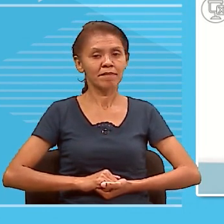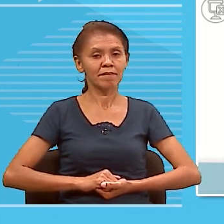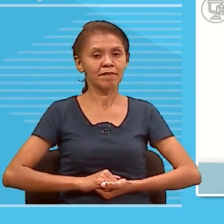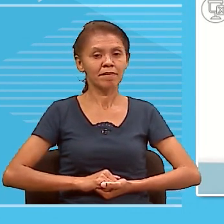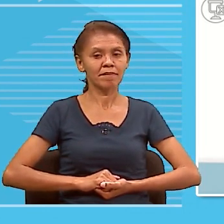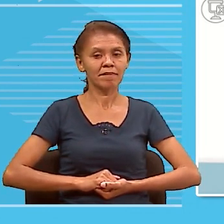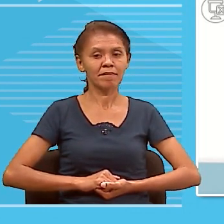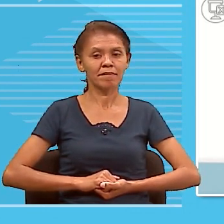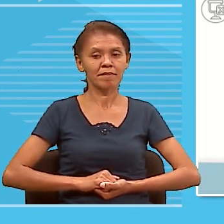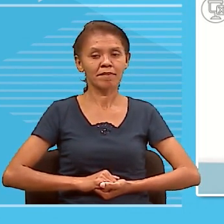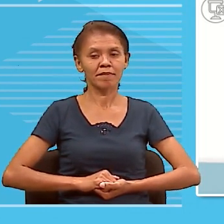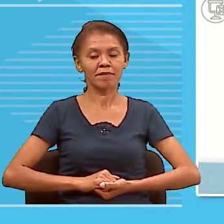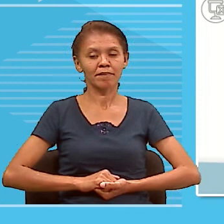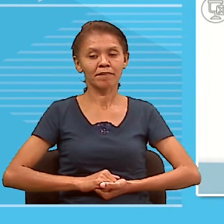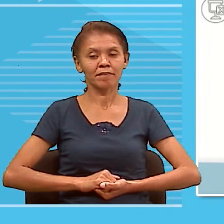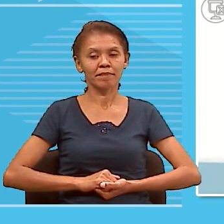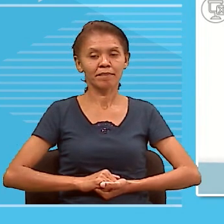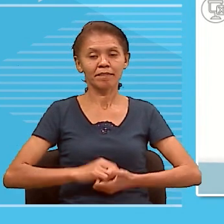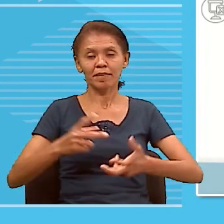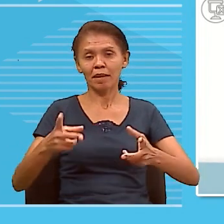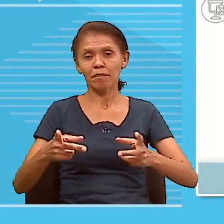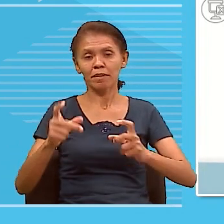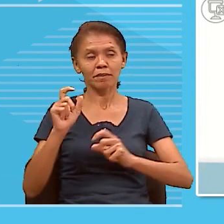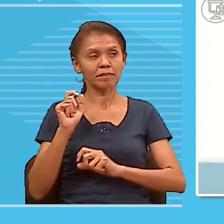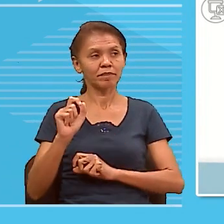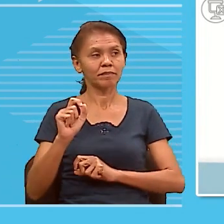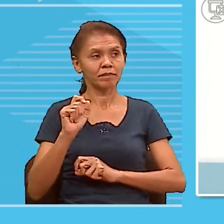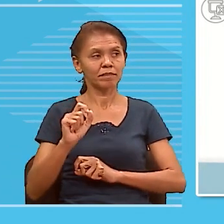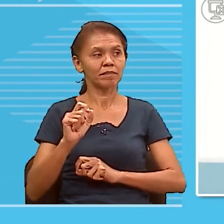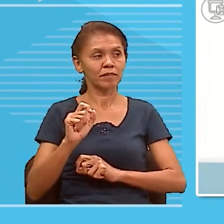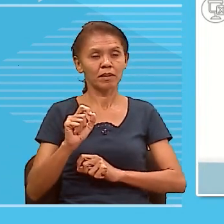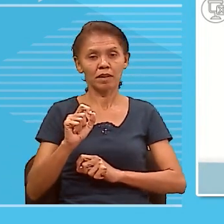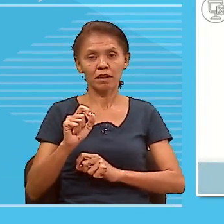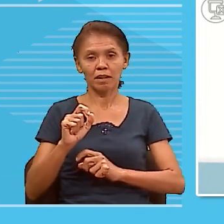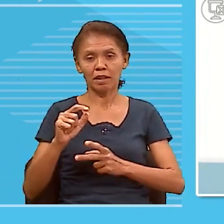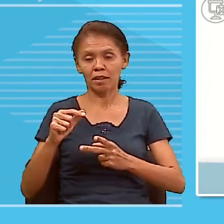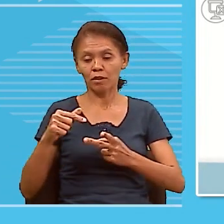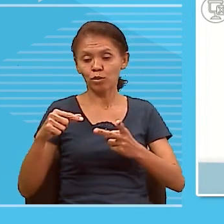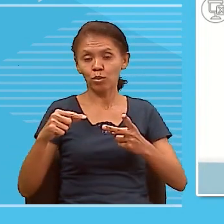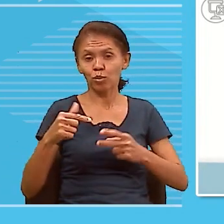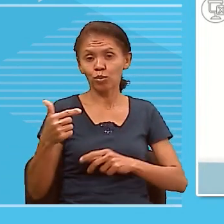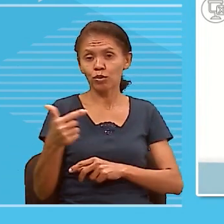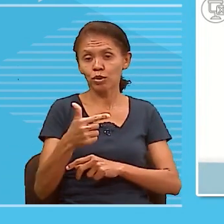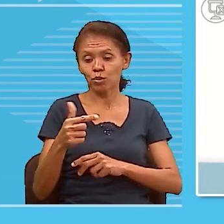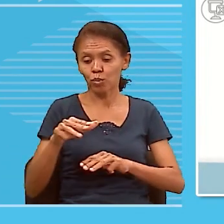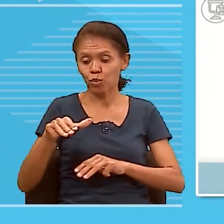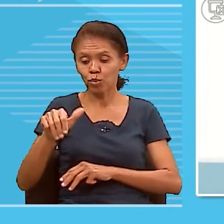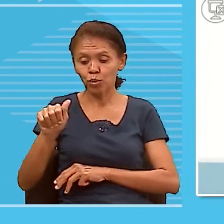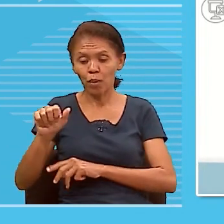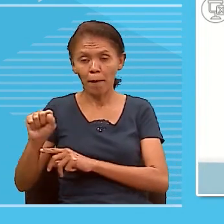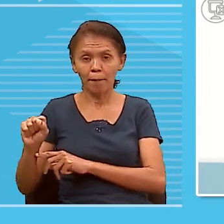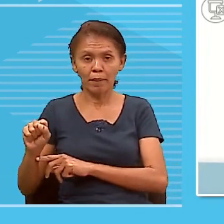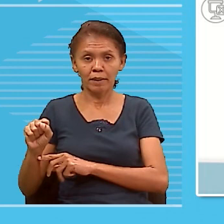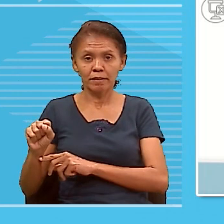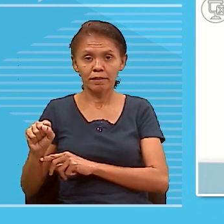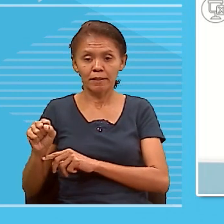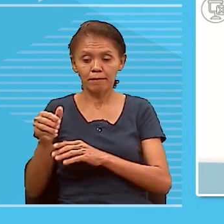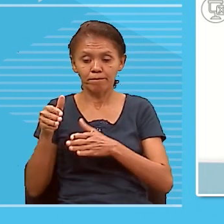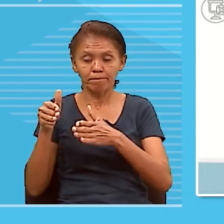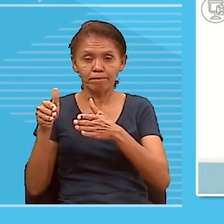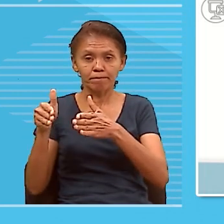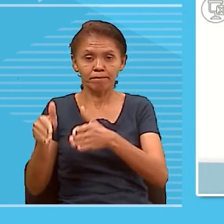veja que é esse último mas aí ele enfatiza não é